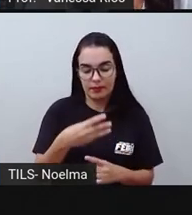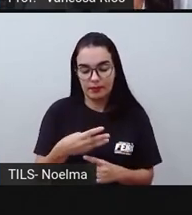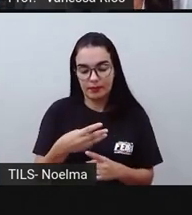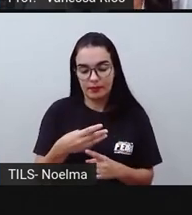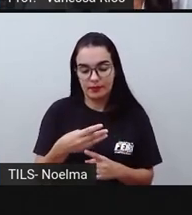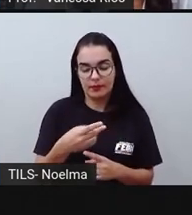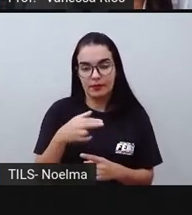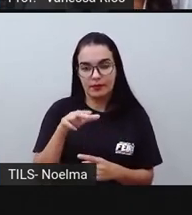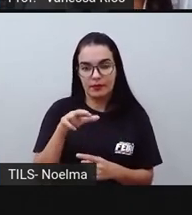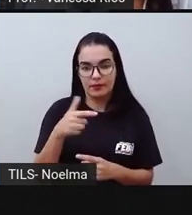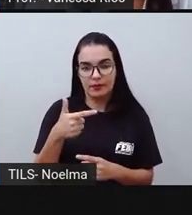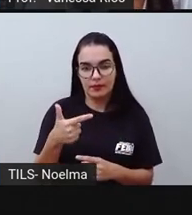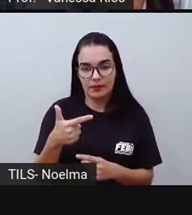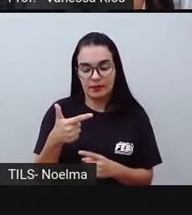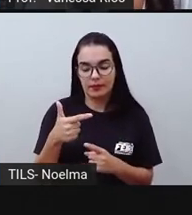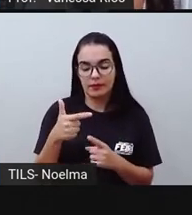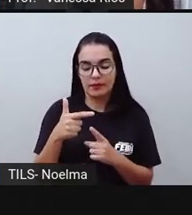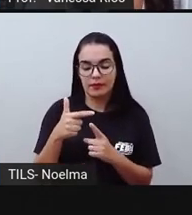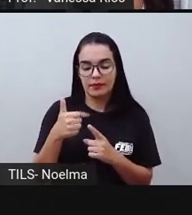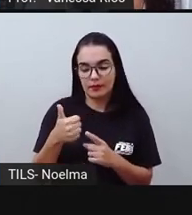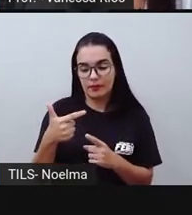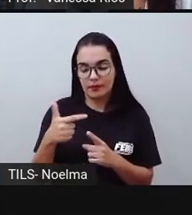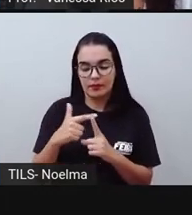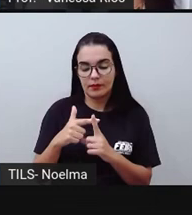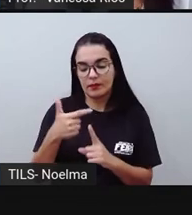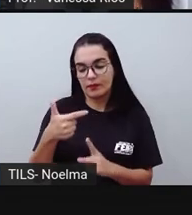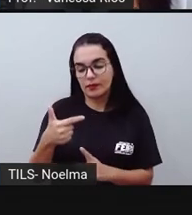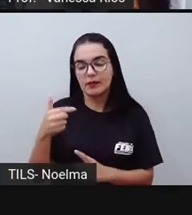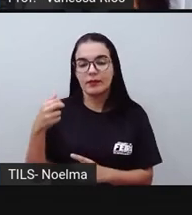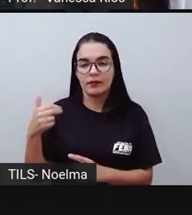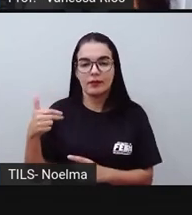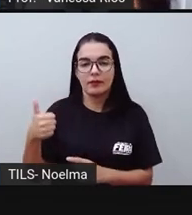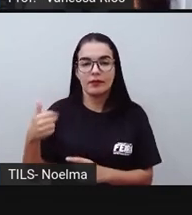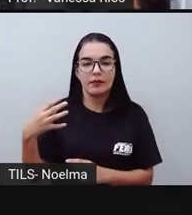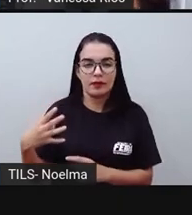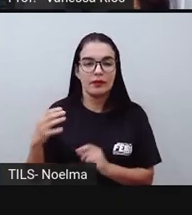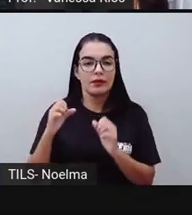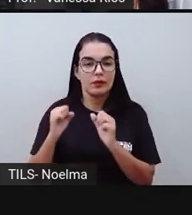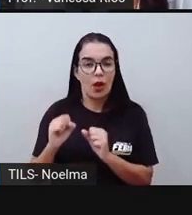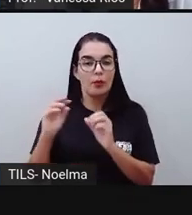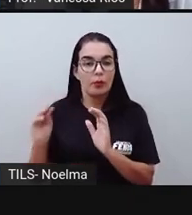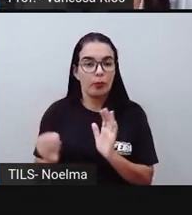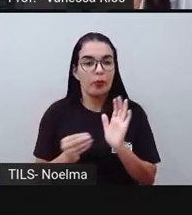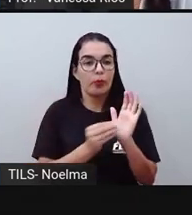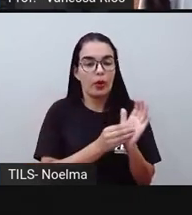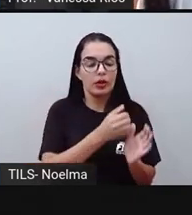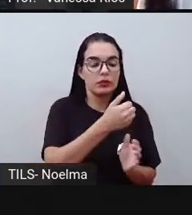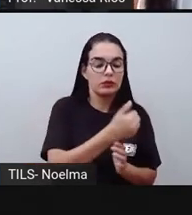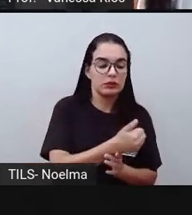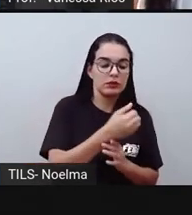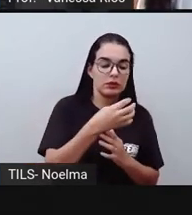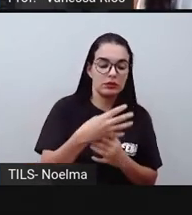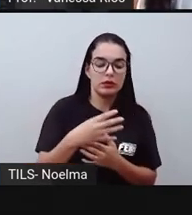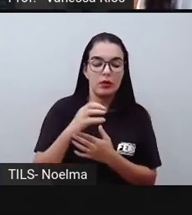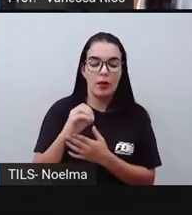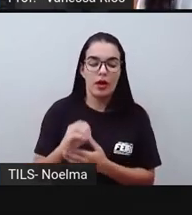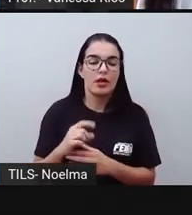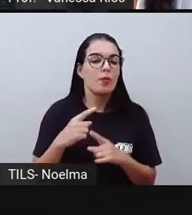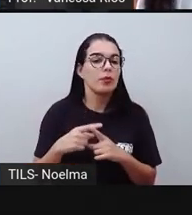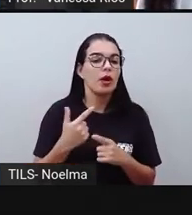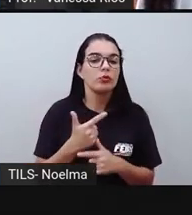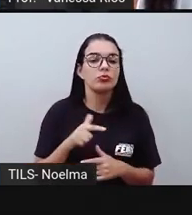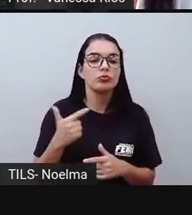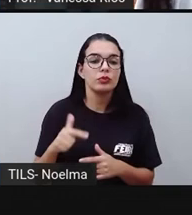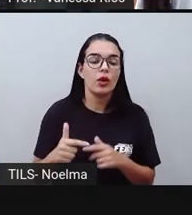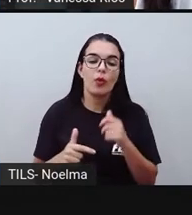2, 14. E aí a gente já pode colocar o resultado do 14, não é? Porque não tem mais nenhum